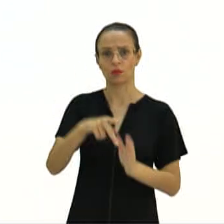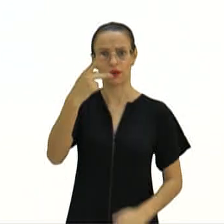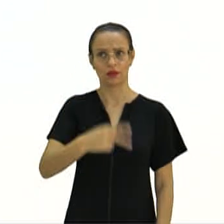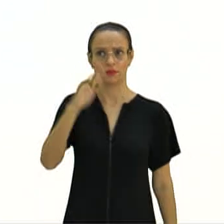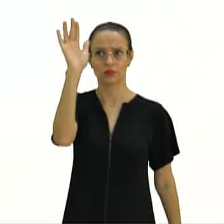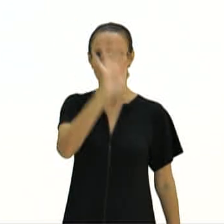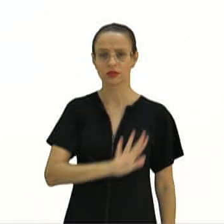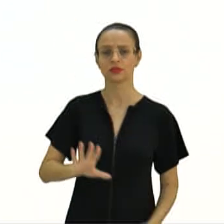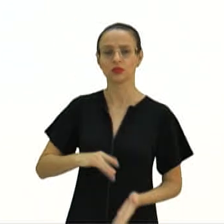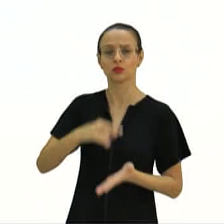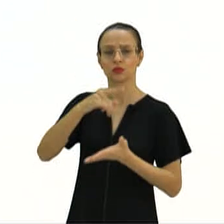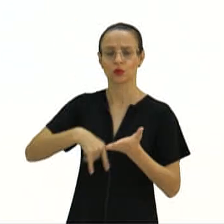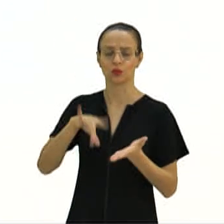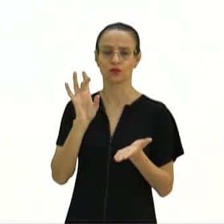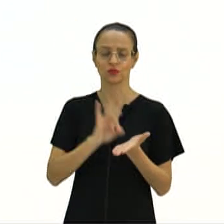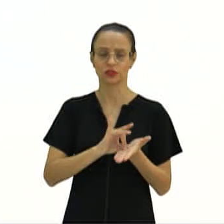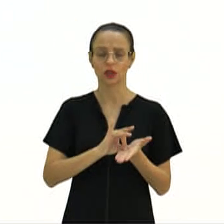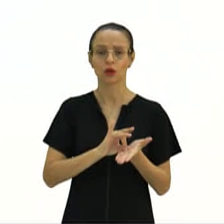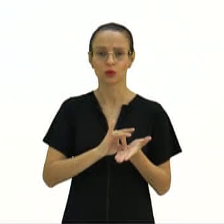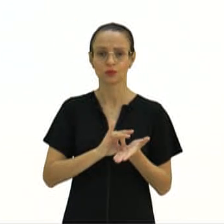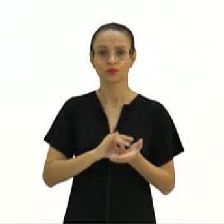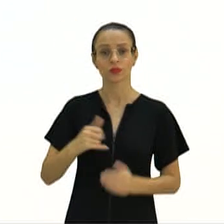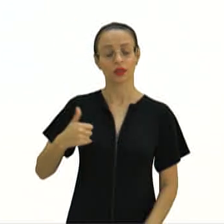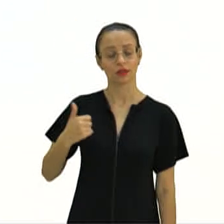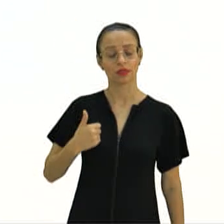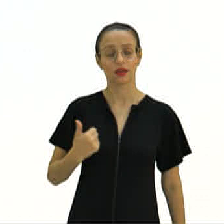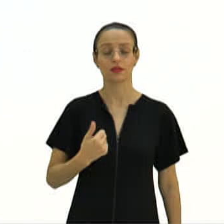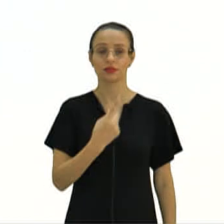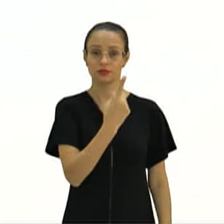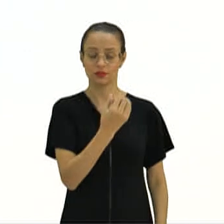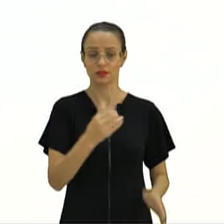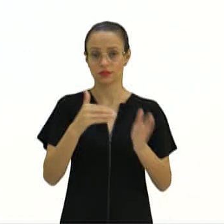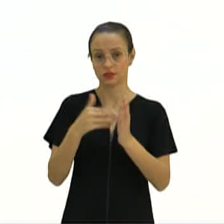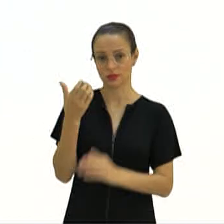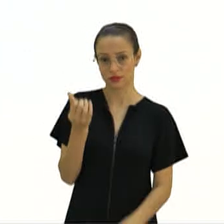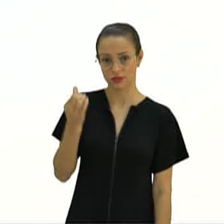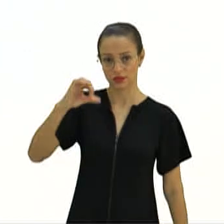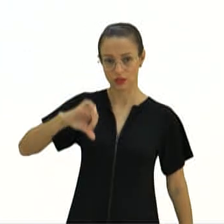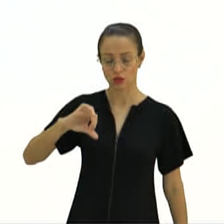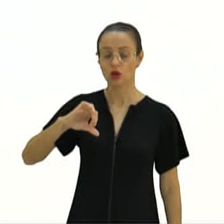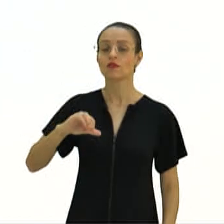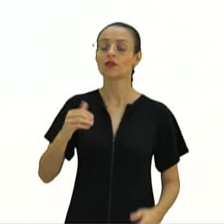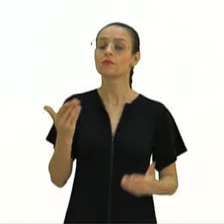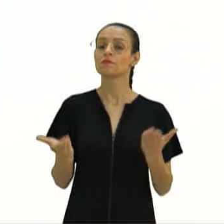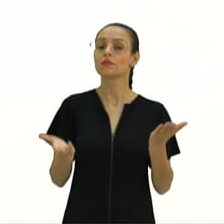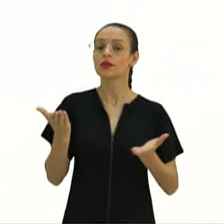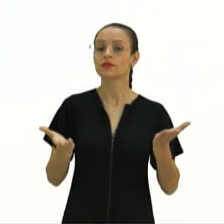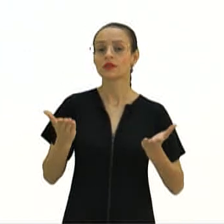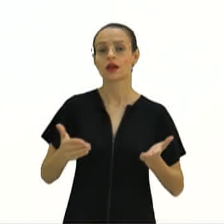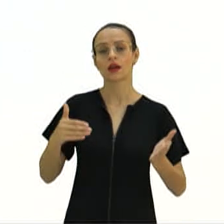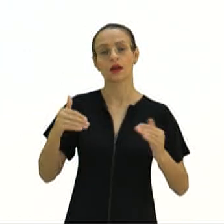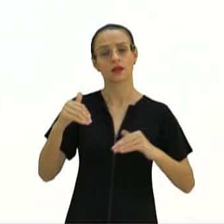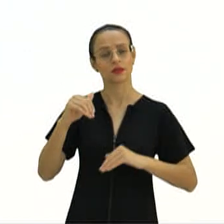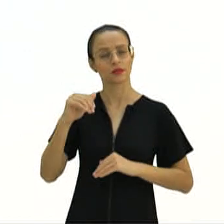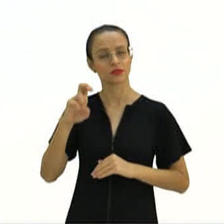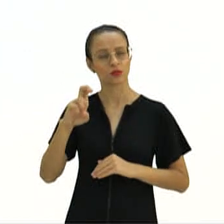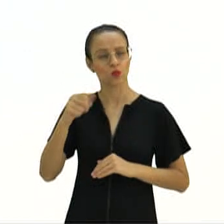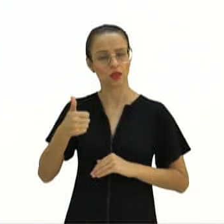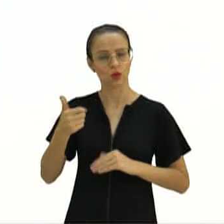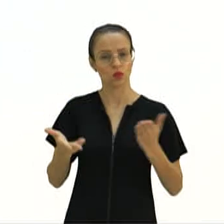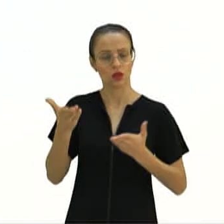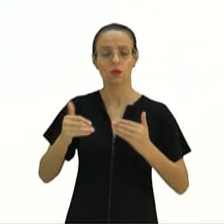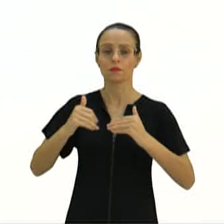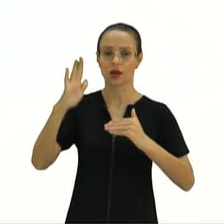nacional. Ter entre 16 e 69 anos e peso igual ou superior a 51 quilos.